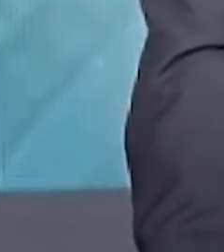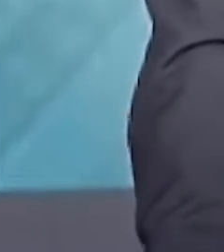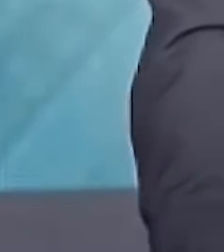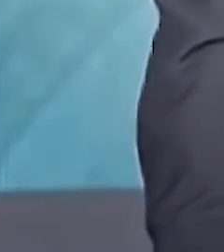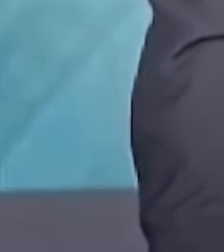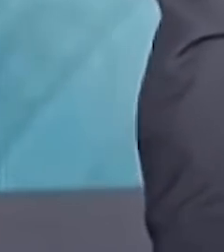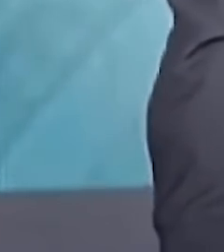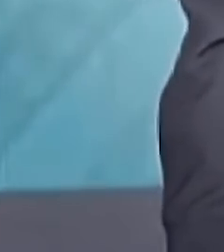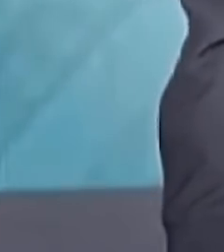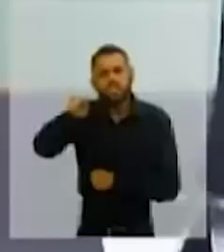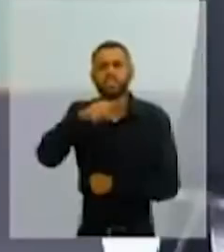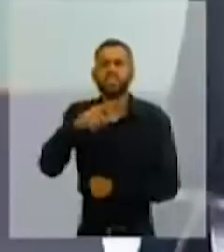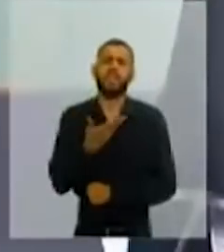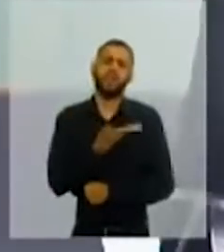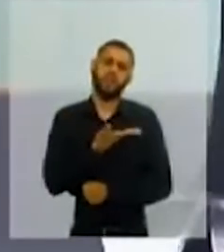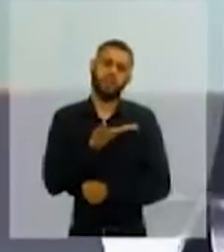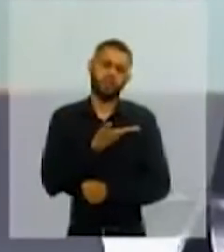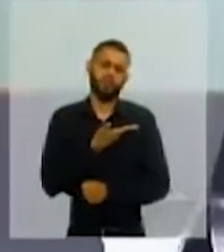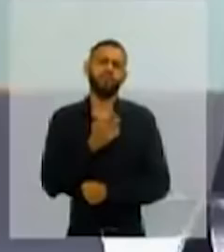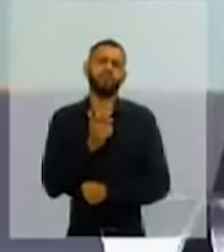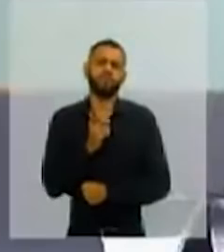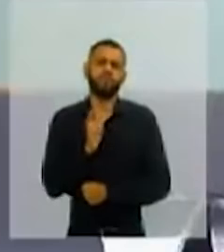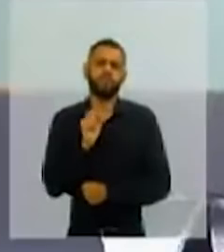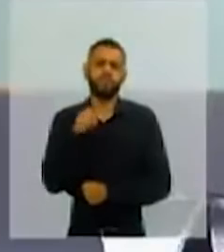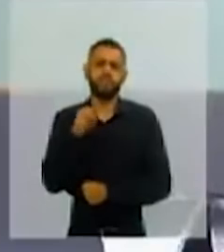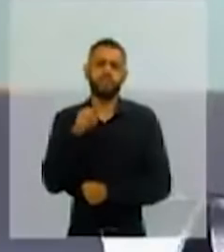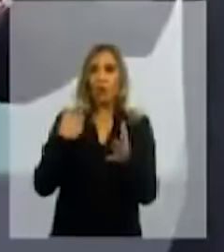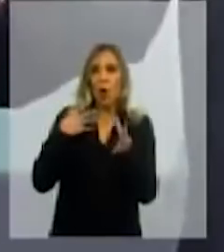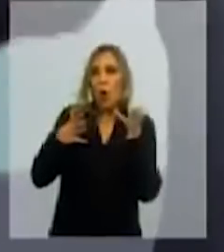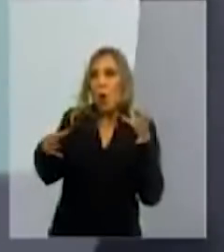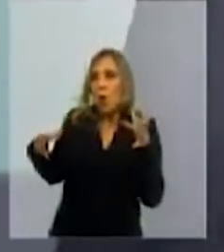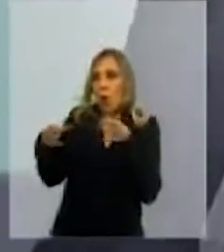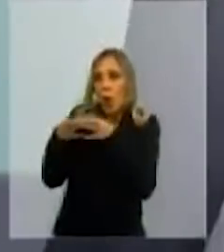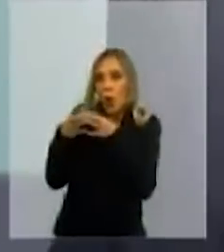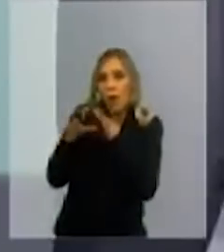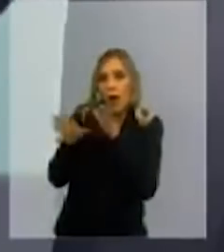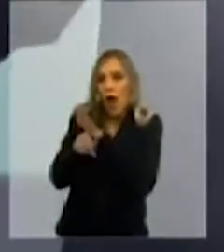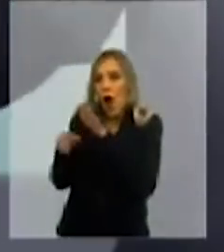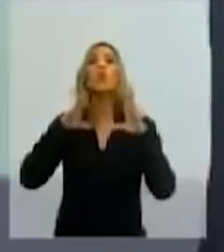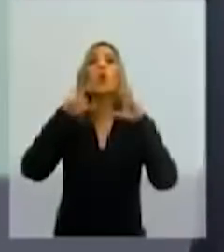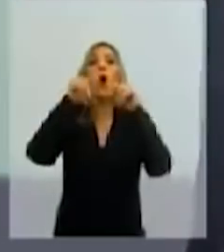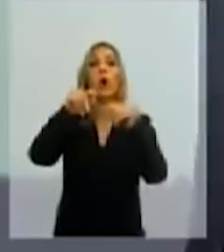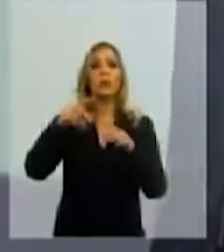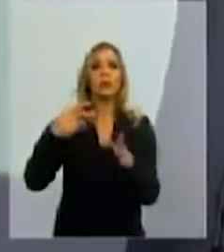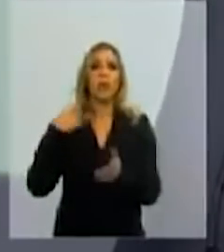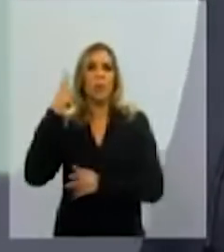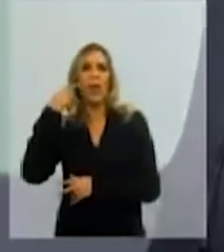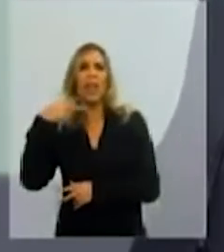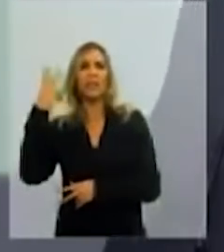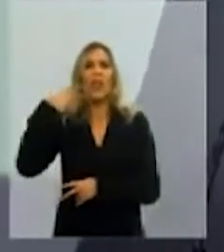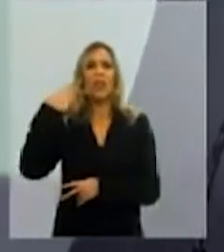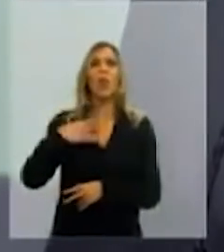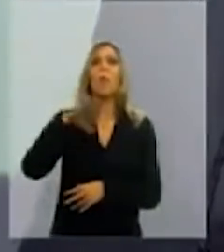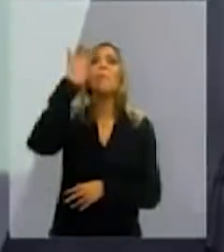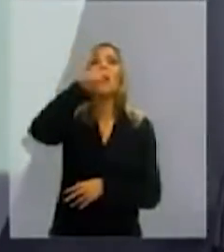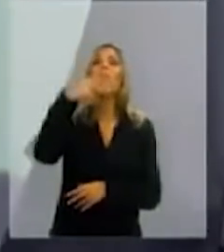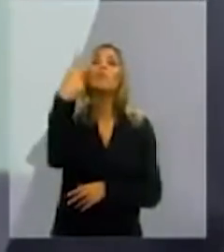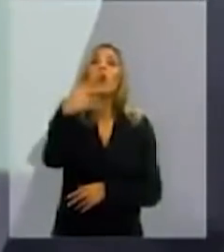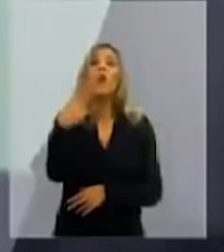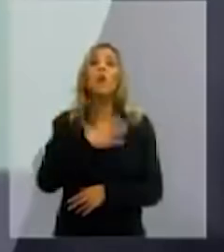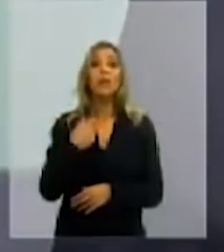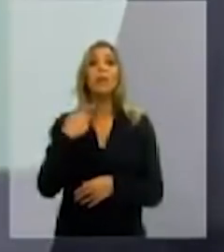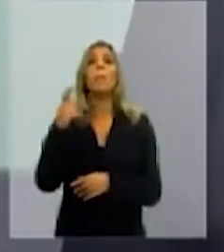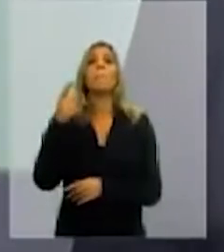No Twitter, no WhatsApp. Eles estão fazendo uma batidinha agora, jogando vôlei. É só chegar lá e pegar eles logo. Botar lá o filhinho e também